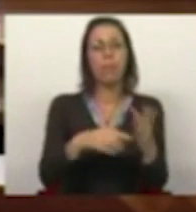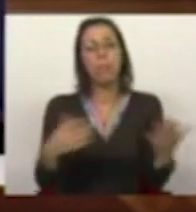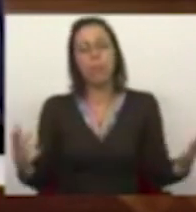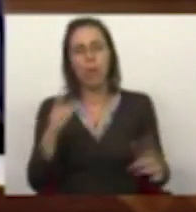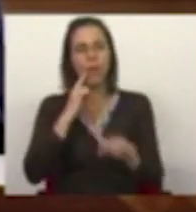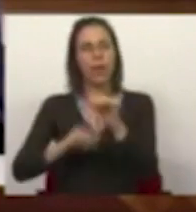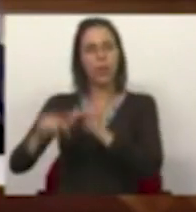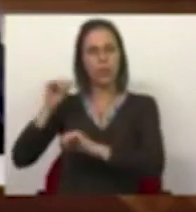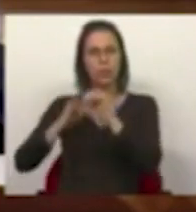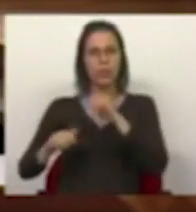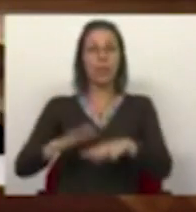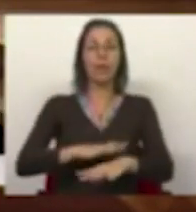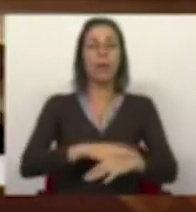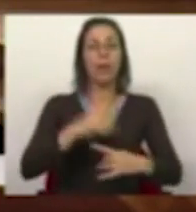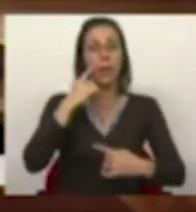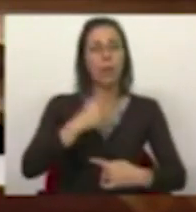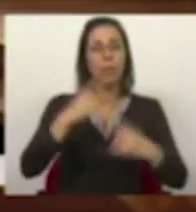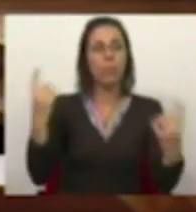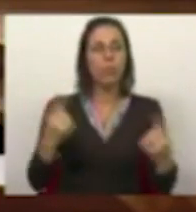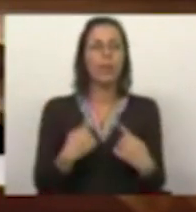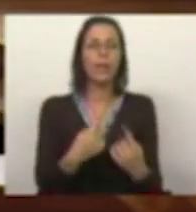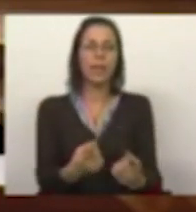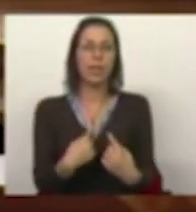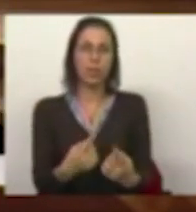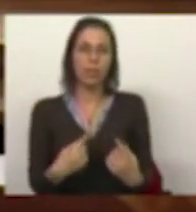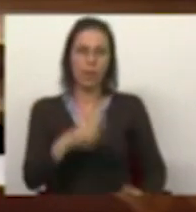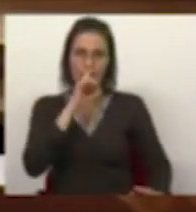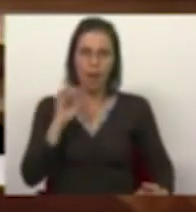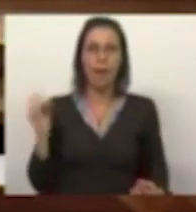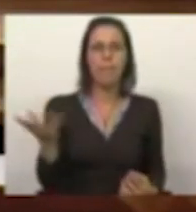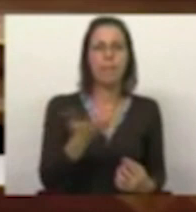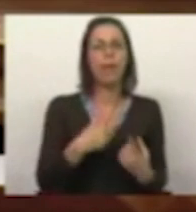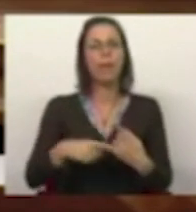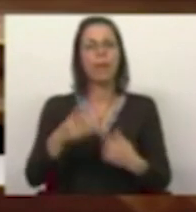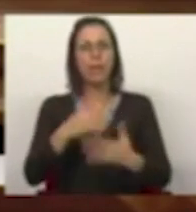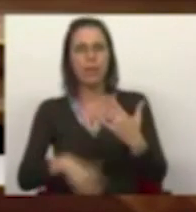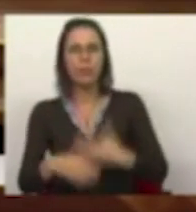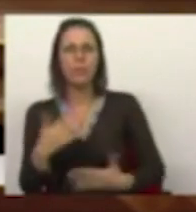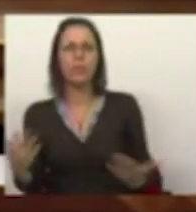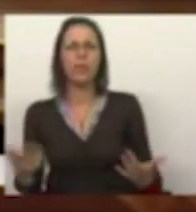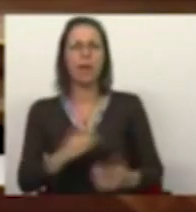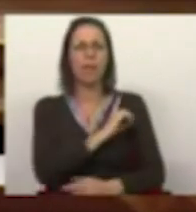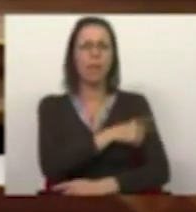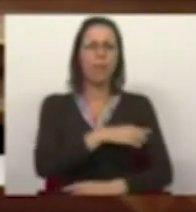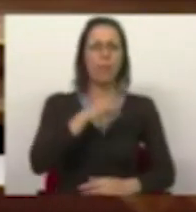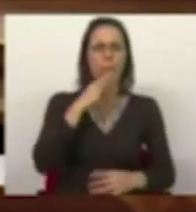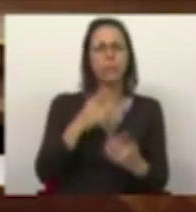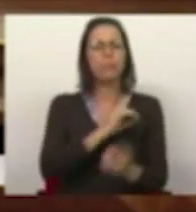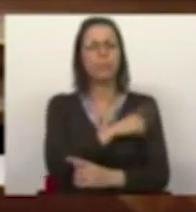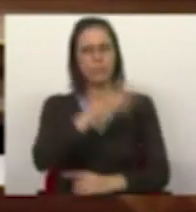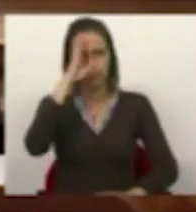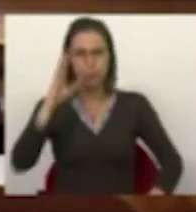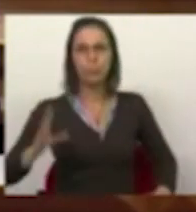mesmo de retrocesso na administração pública, transportes, ambiente, deficiência, forças de segurança e